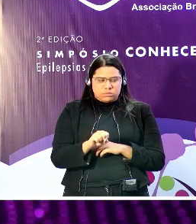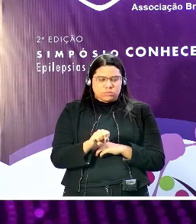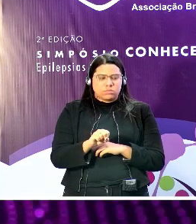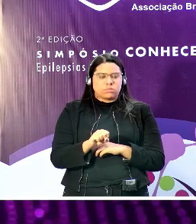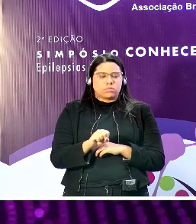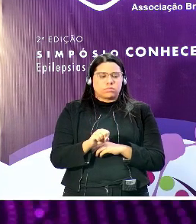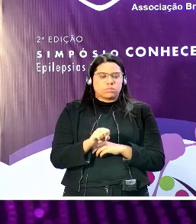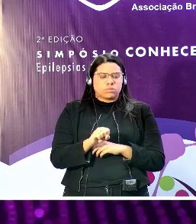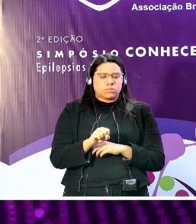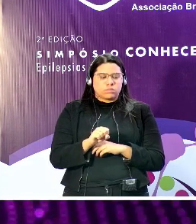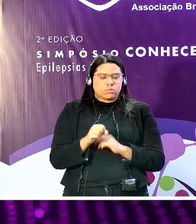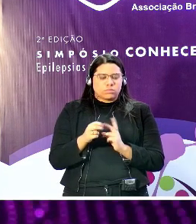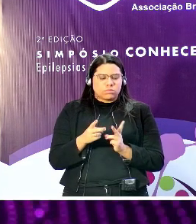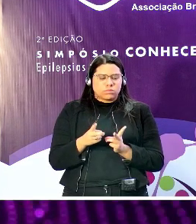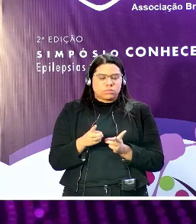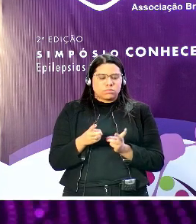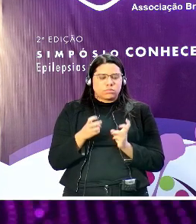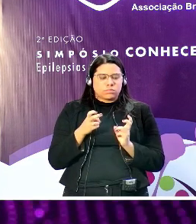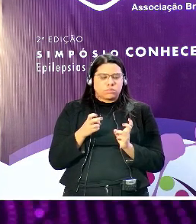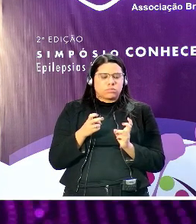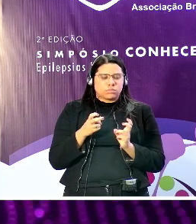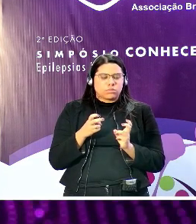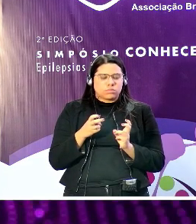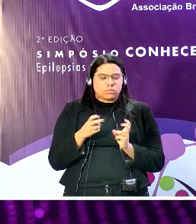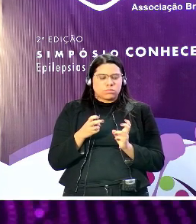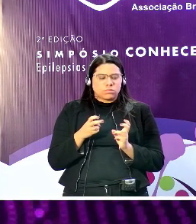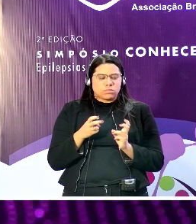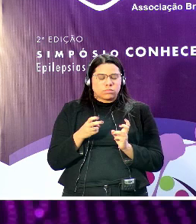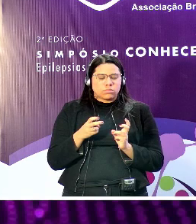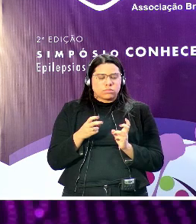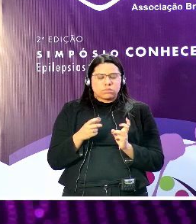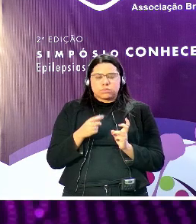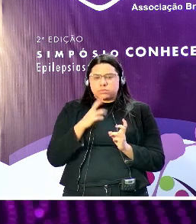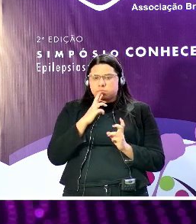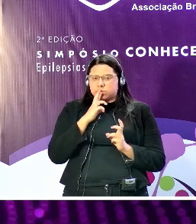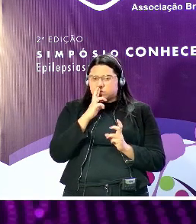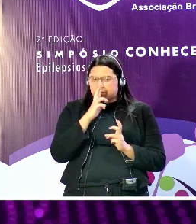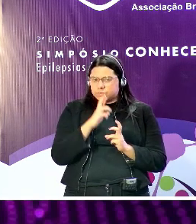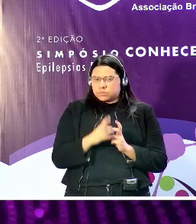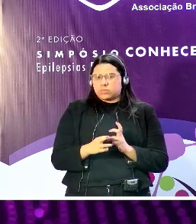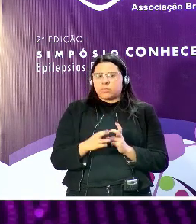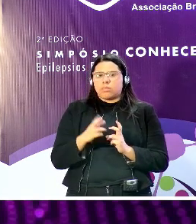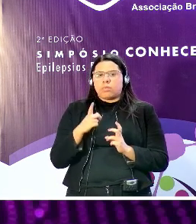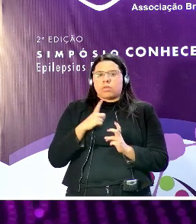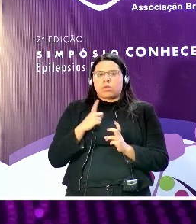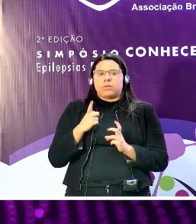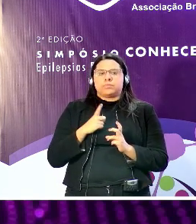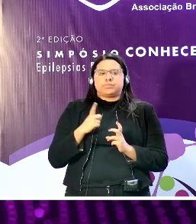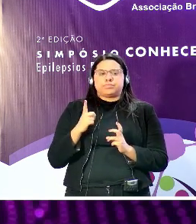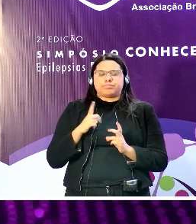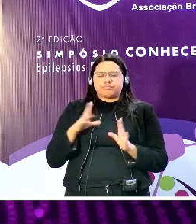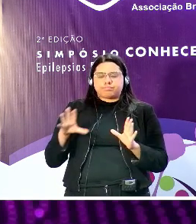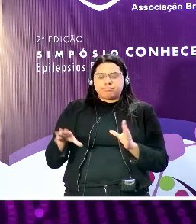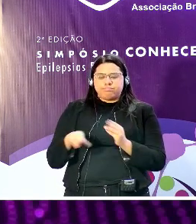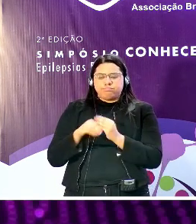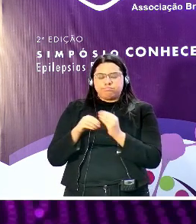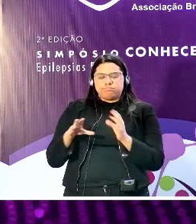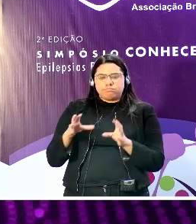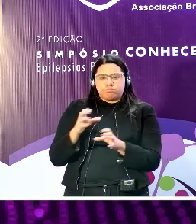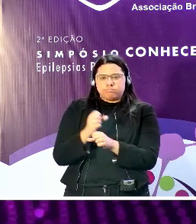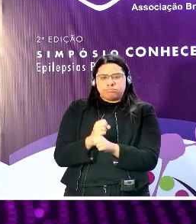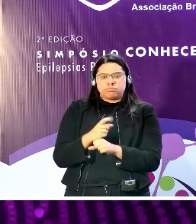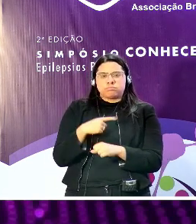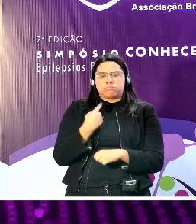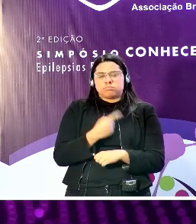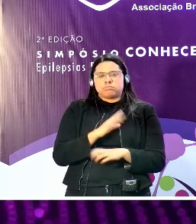A gente vê o que é um resultado que é ganho de função. Sei que a gente